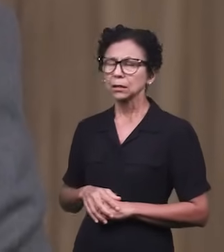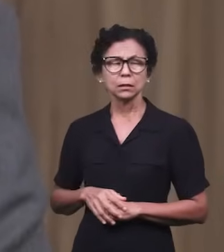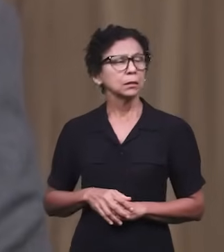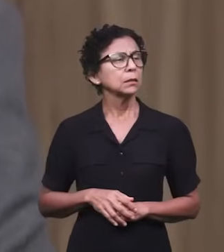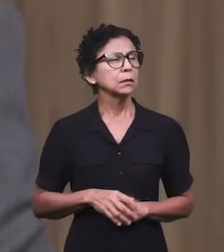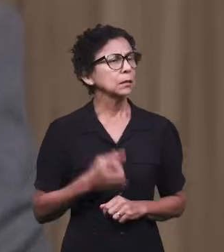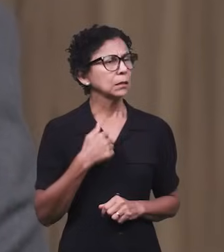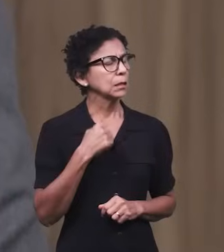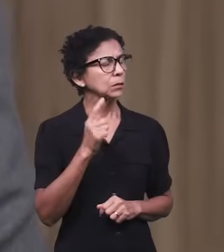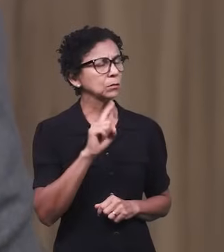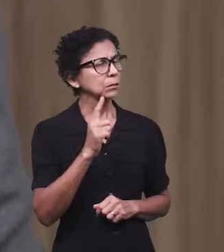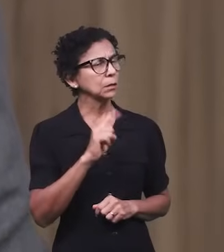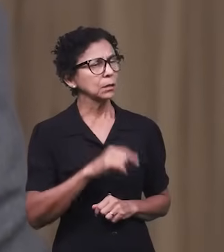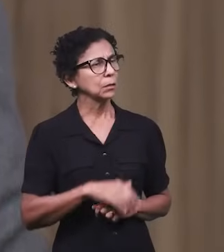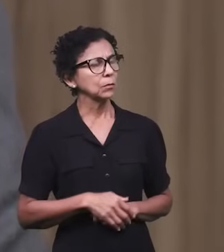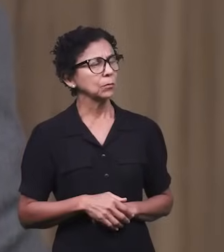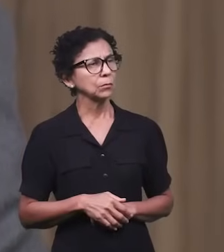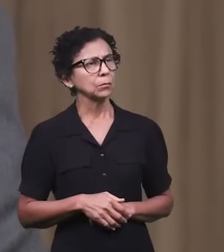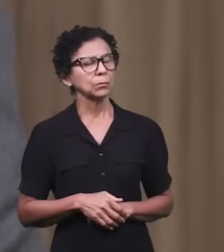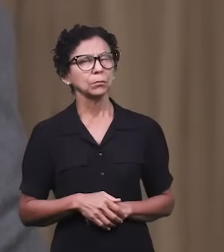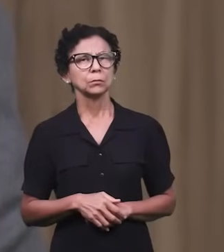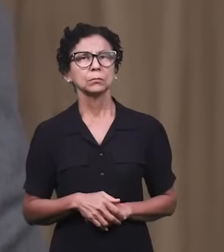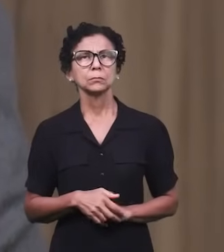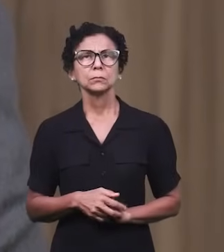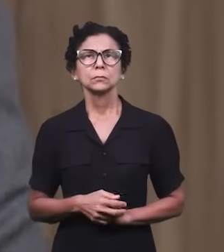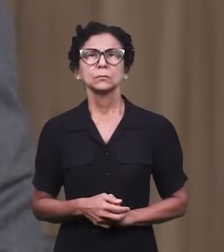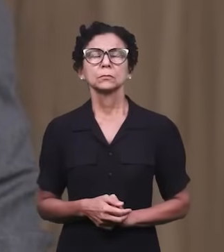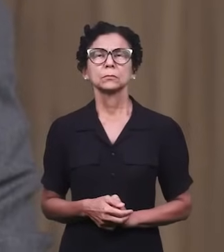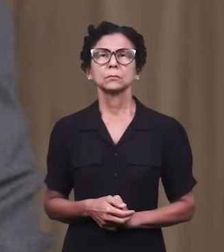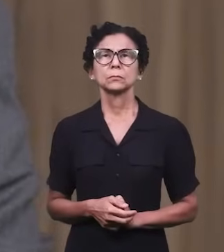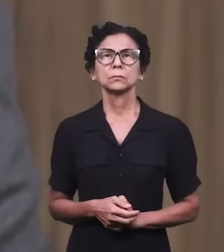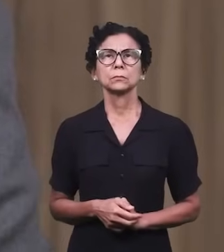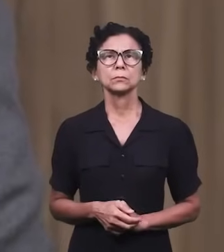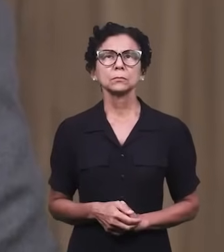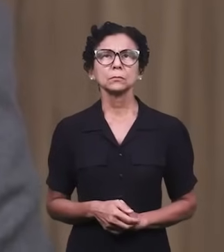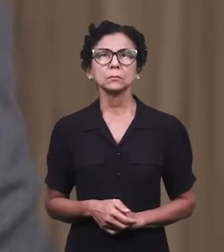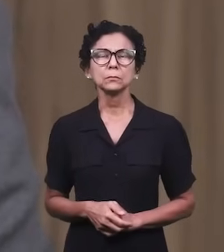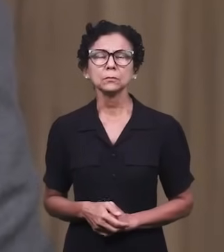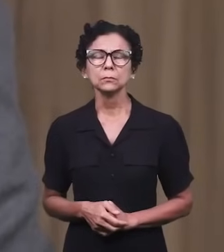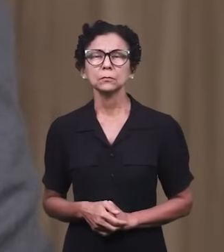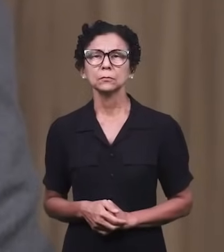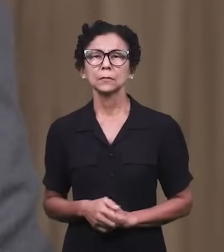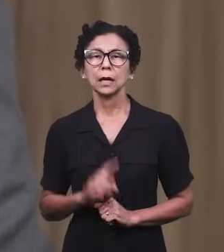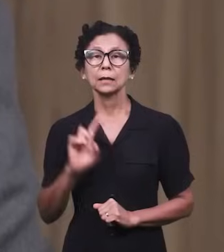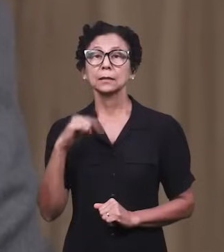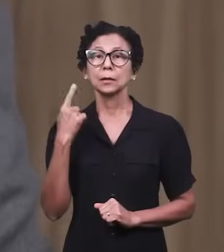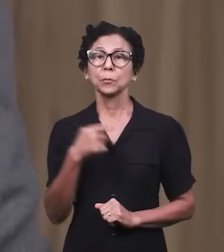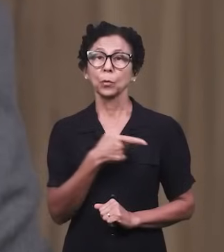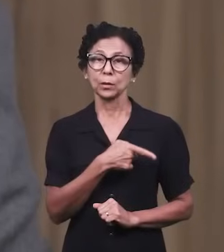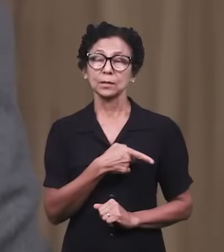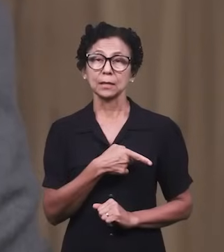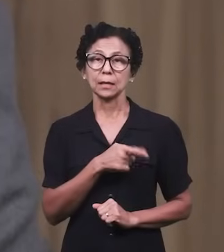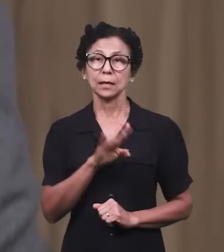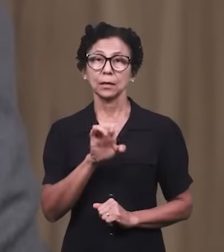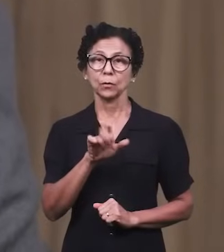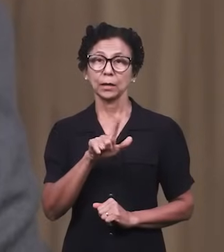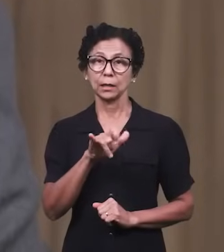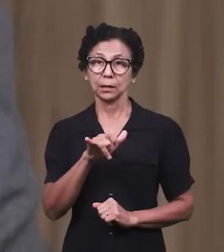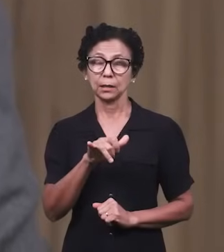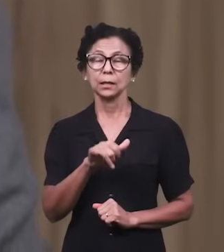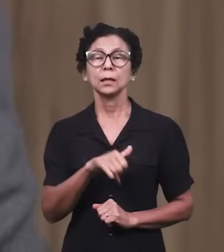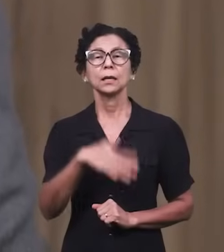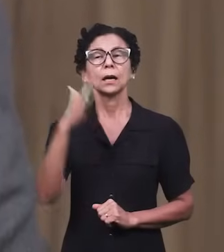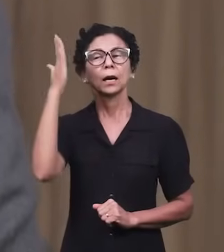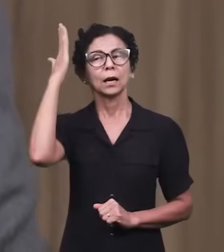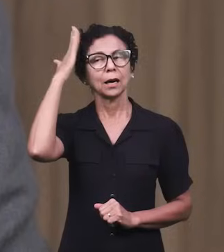diante de um posicionamento, né, de crítica, né, quando ela... E ele entendeu depois, né? Ele entendeu.